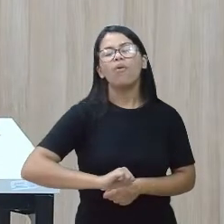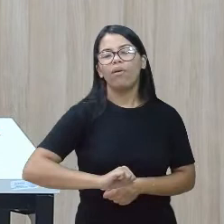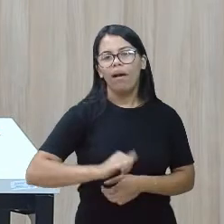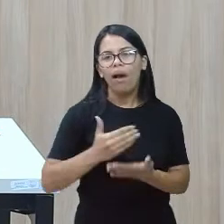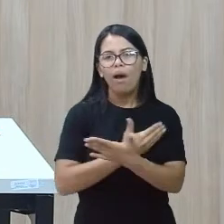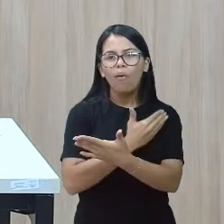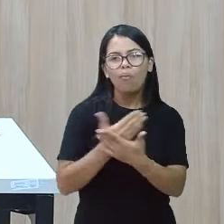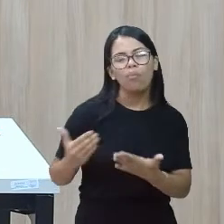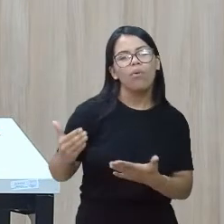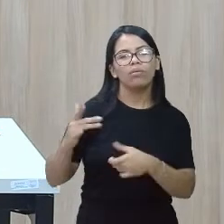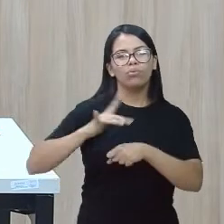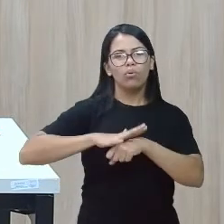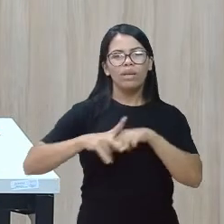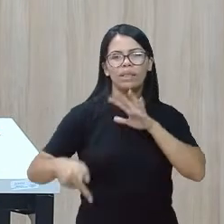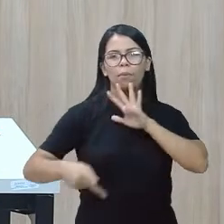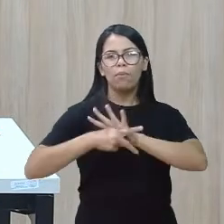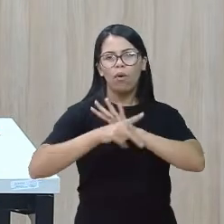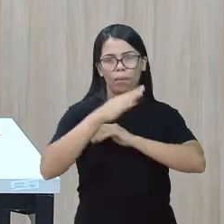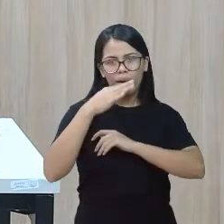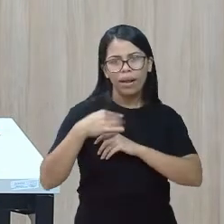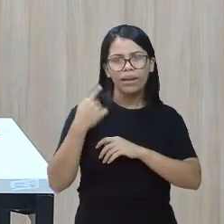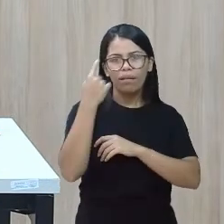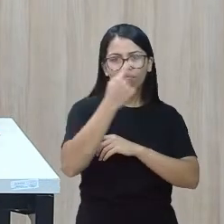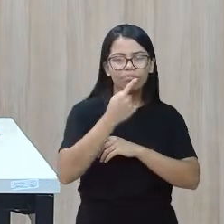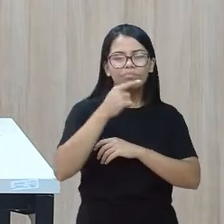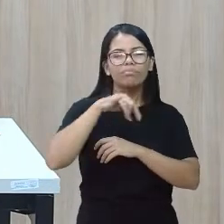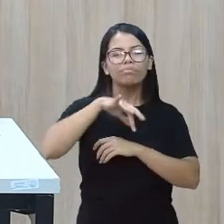doenças das vias respiratórias, então pode se